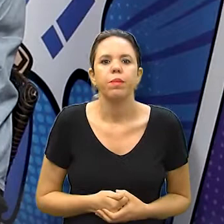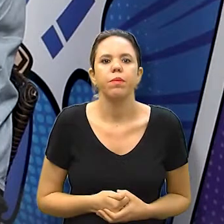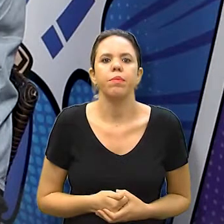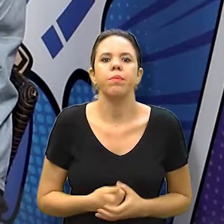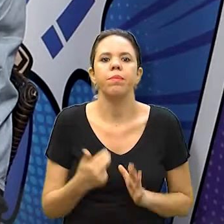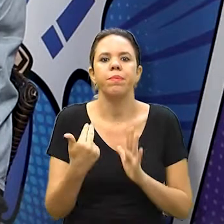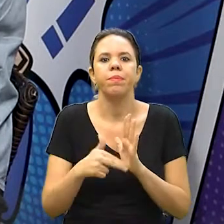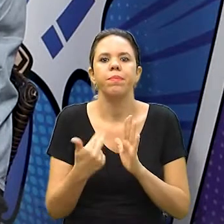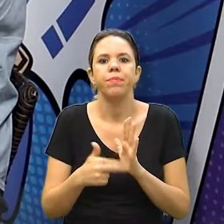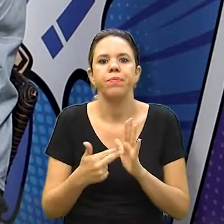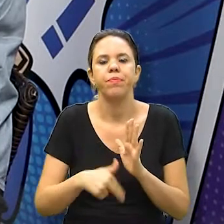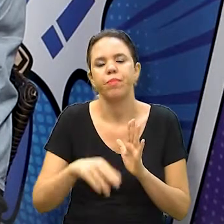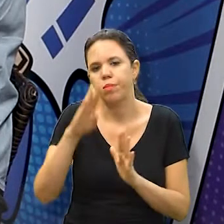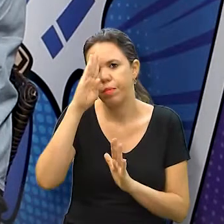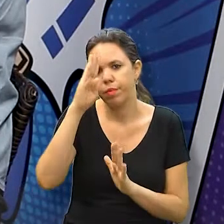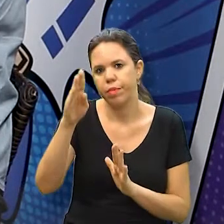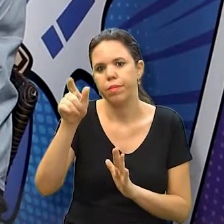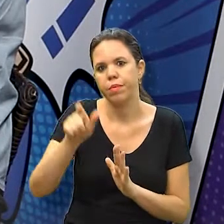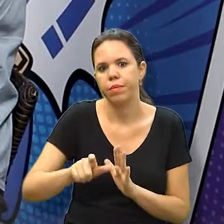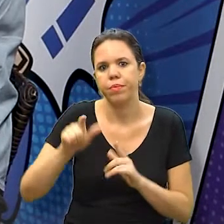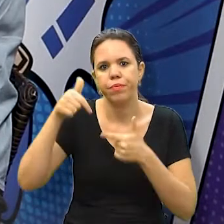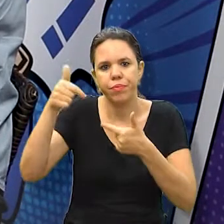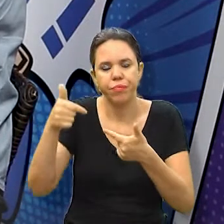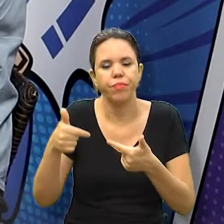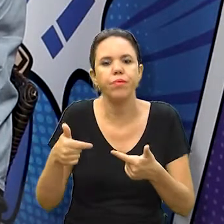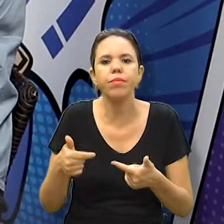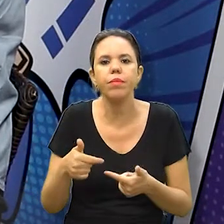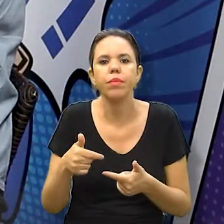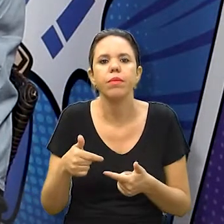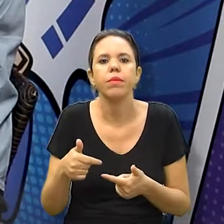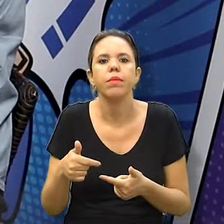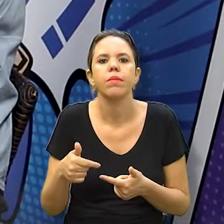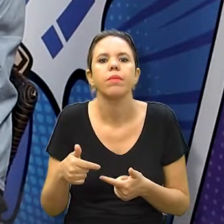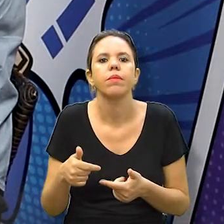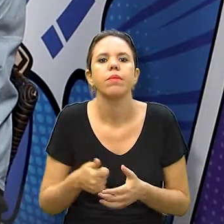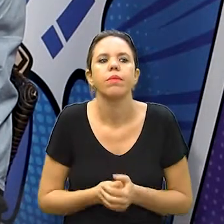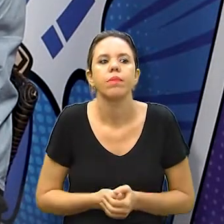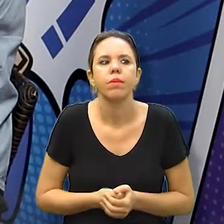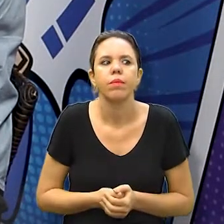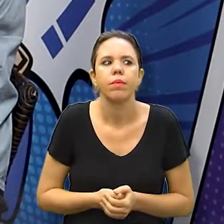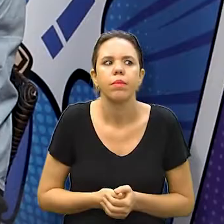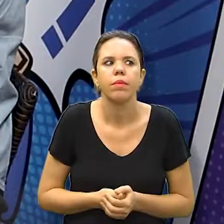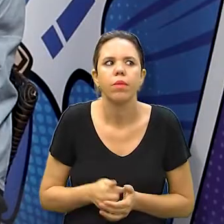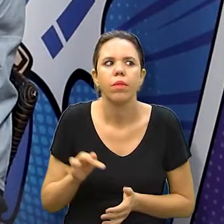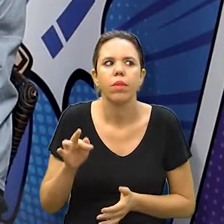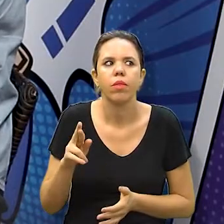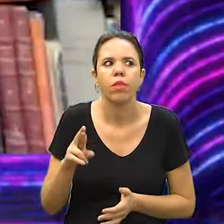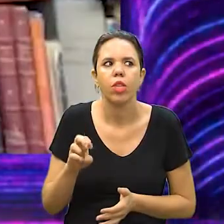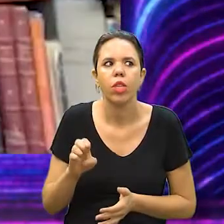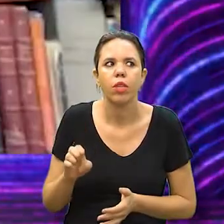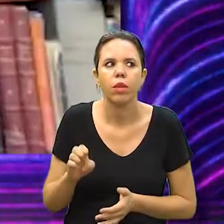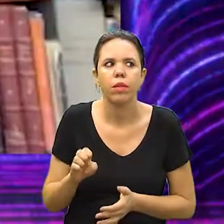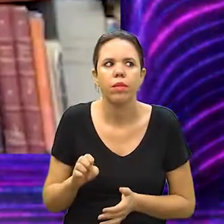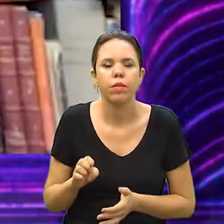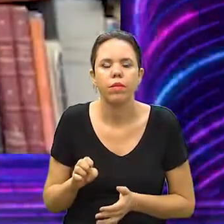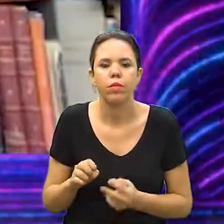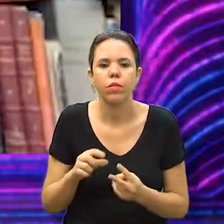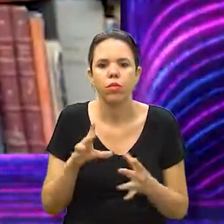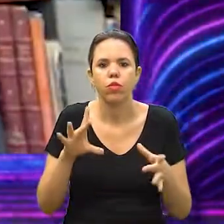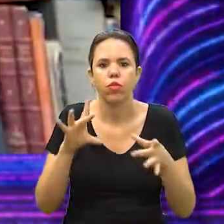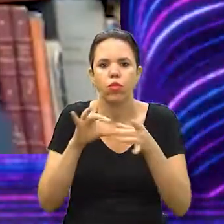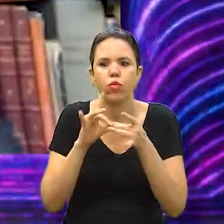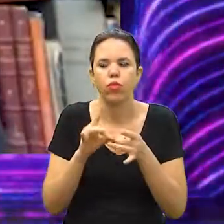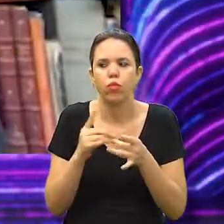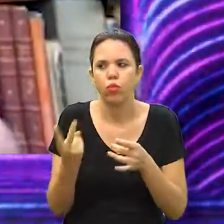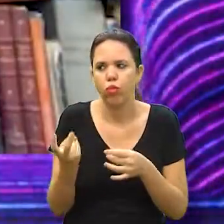Bom, o nome do protagonista principal, ele se chama Homero Arpi Montefiore, que é uma união de